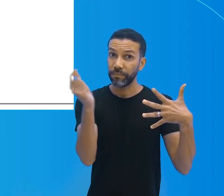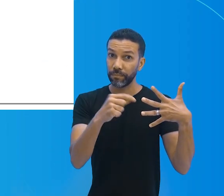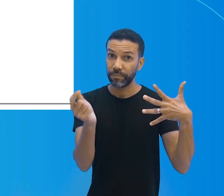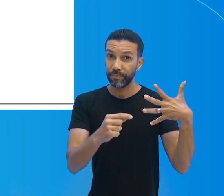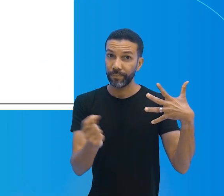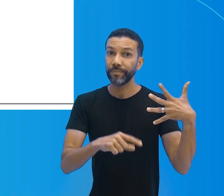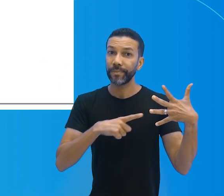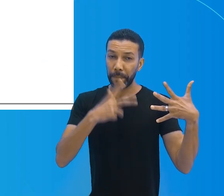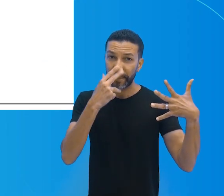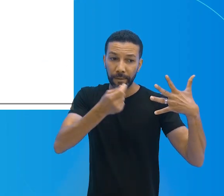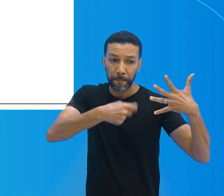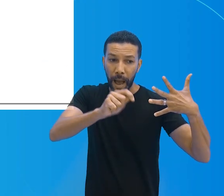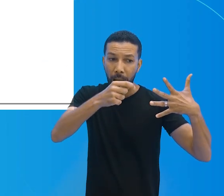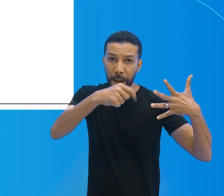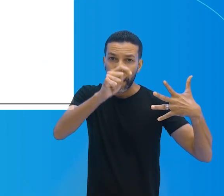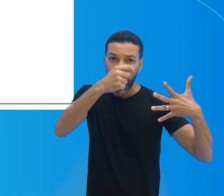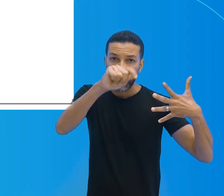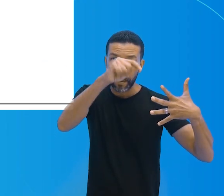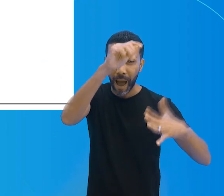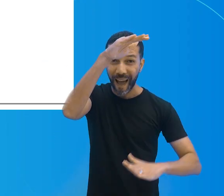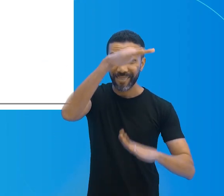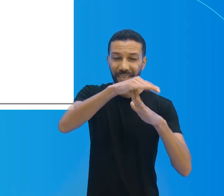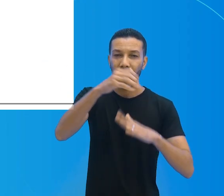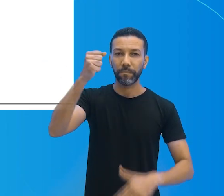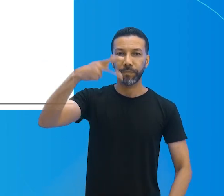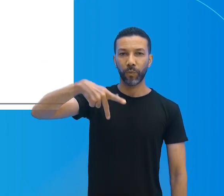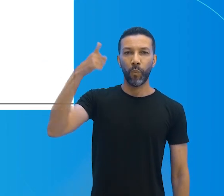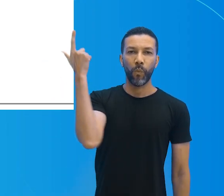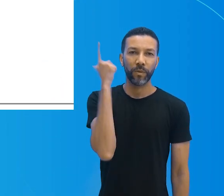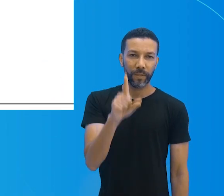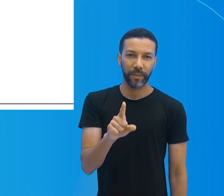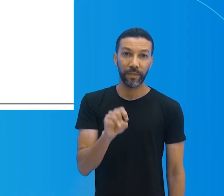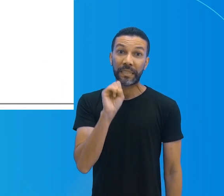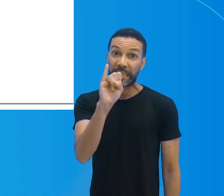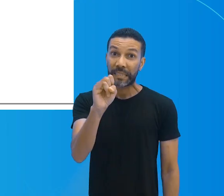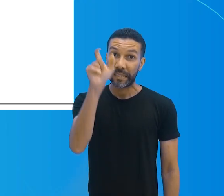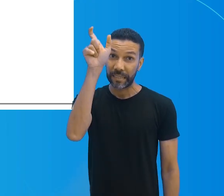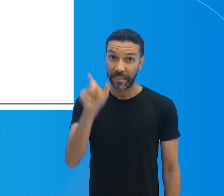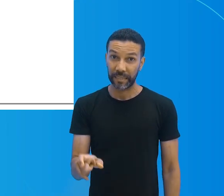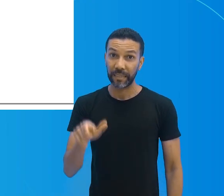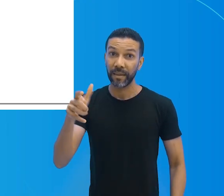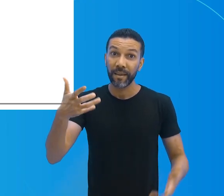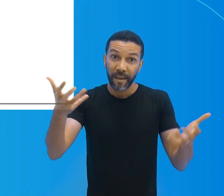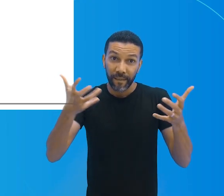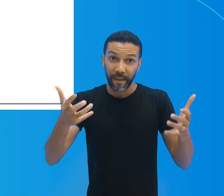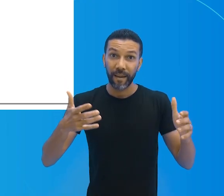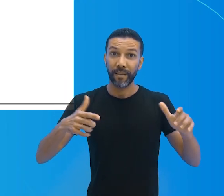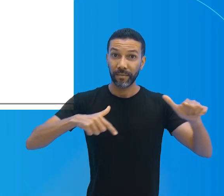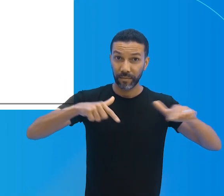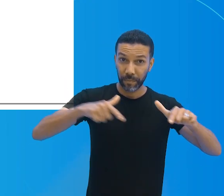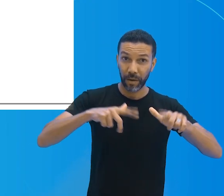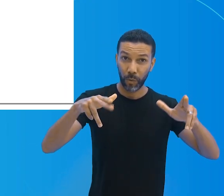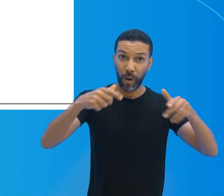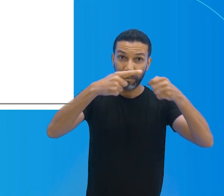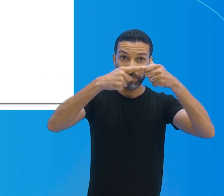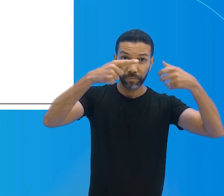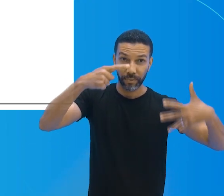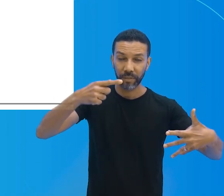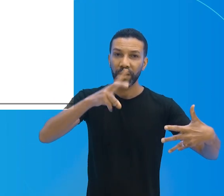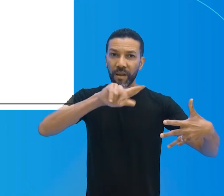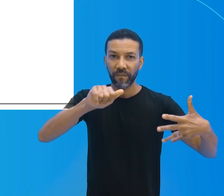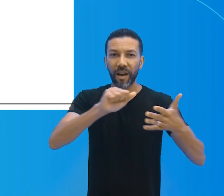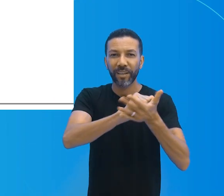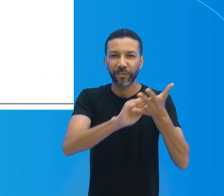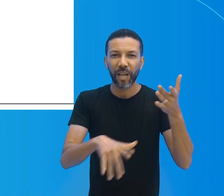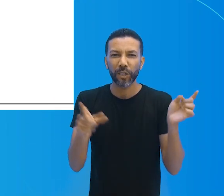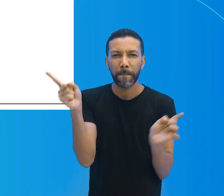tarefas menores devem ser cumpridas, tá? Então, se o servidor desejar trabalhar nesse formato no sistema,